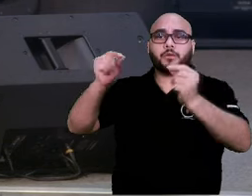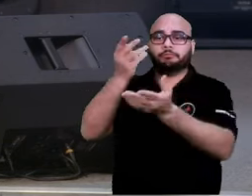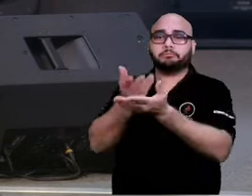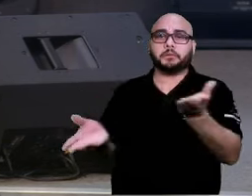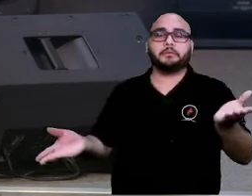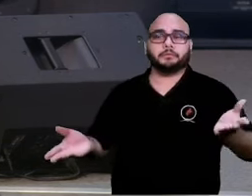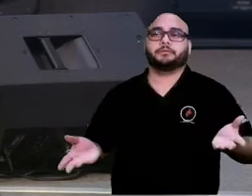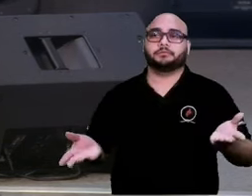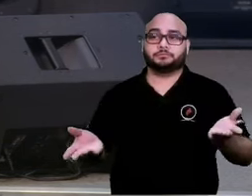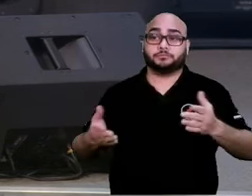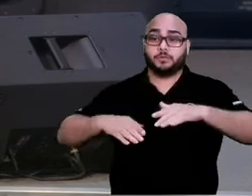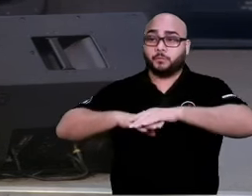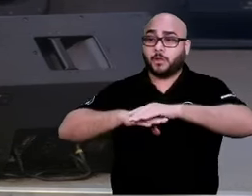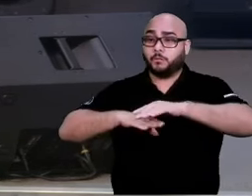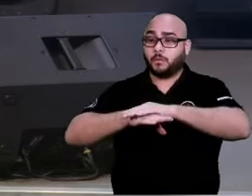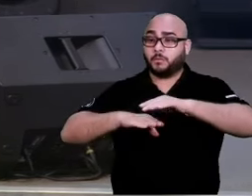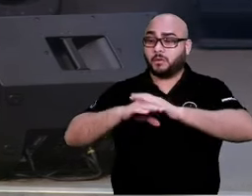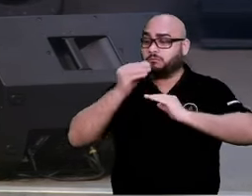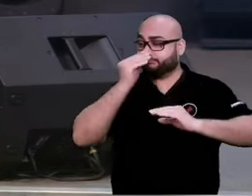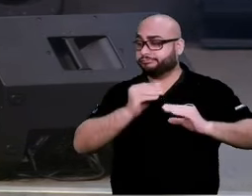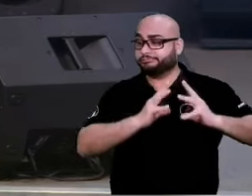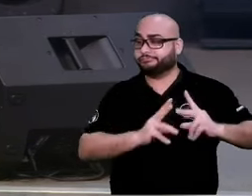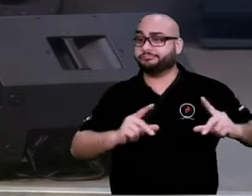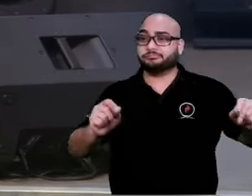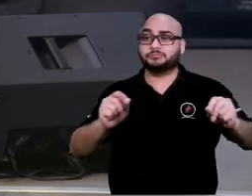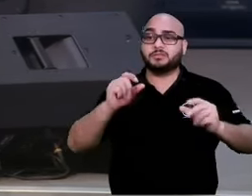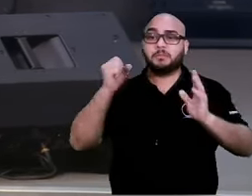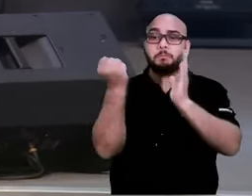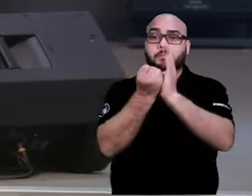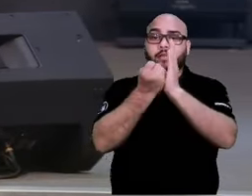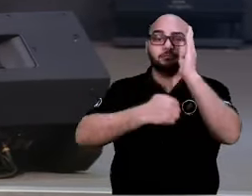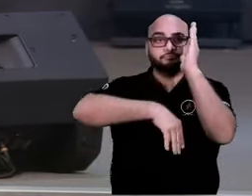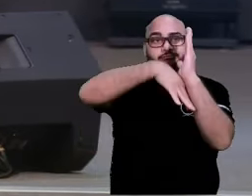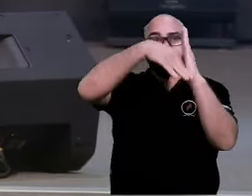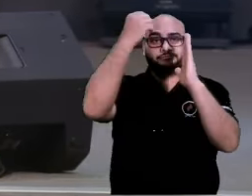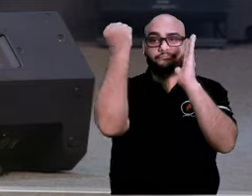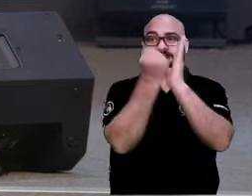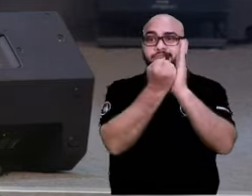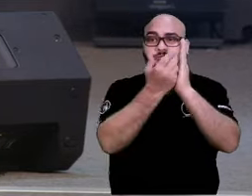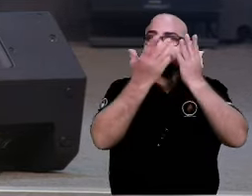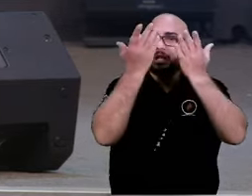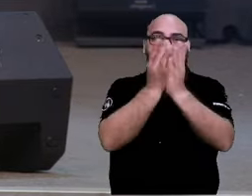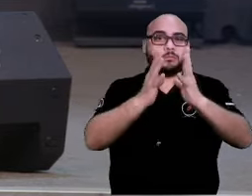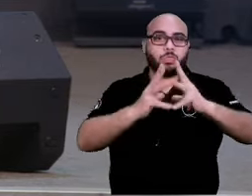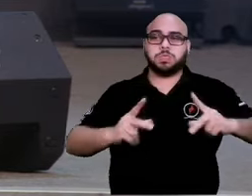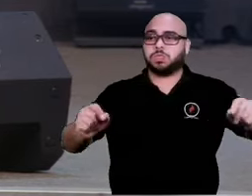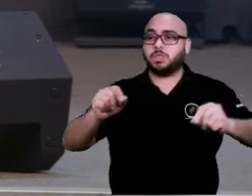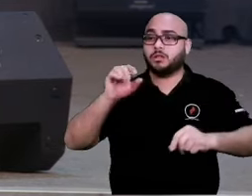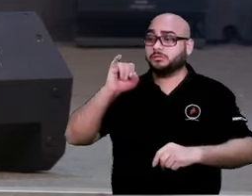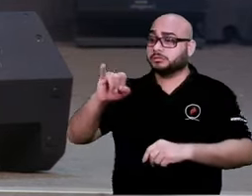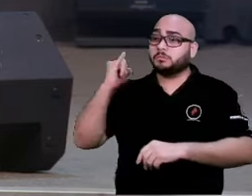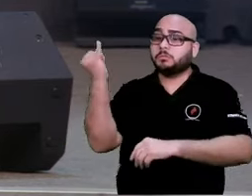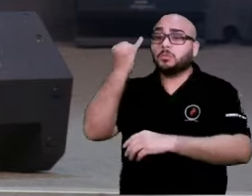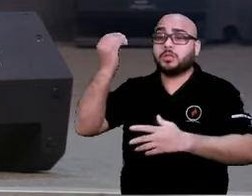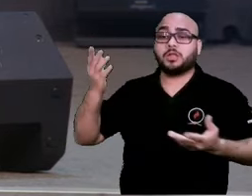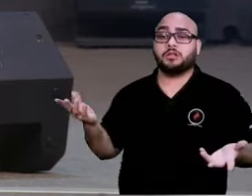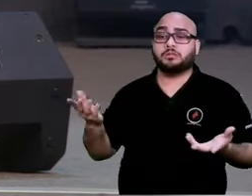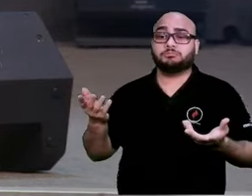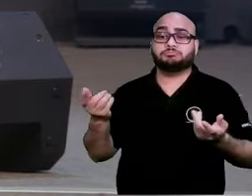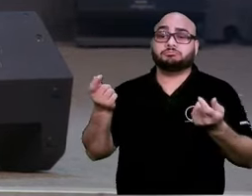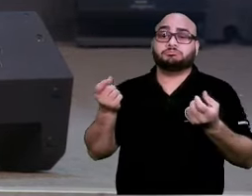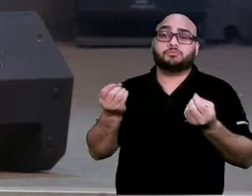as principais, Páscoa, Pentecostes, Tabernáculo, você não leva tão a sério assim, mas agora, como